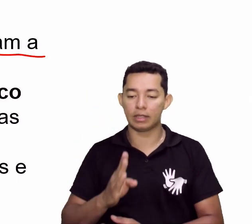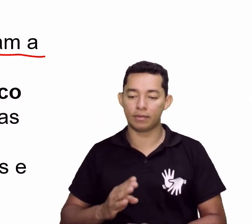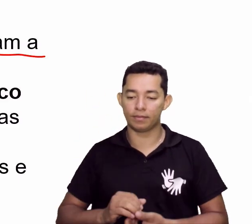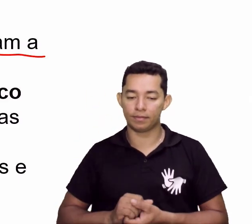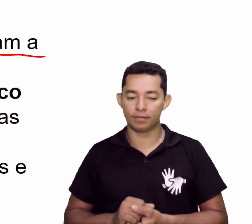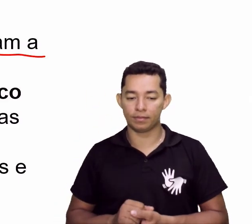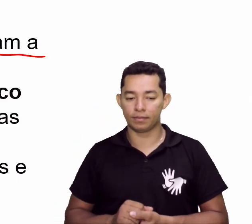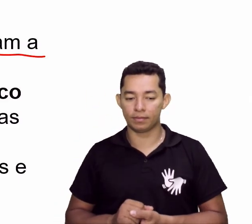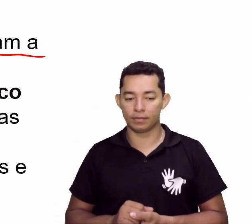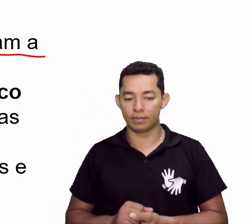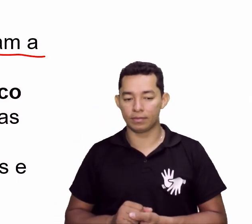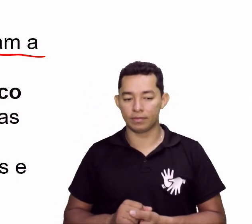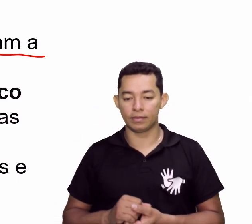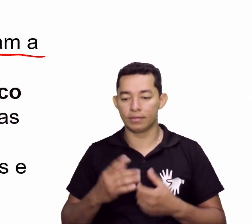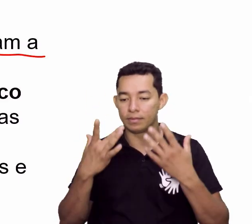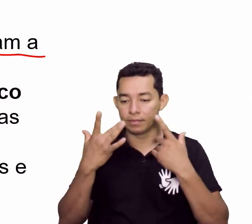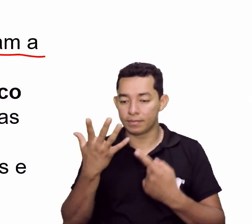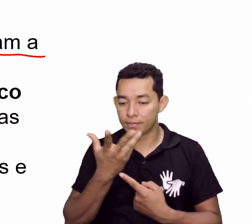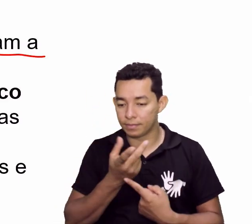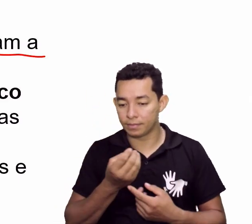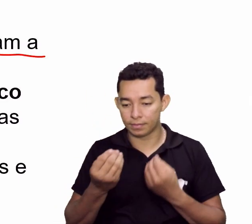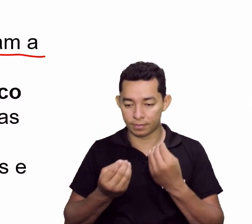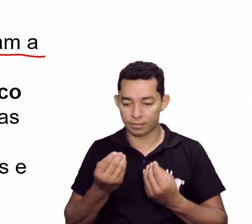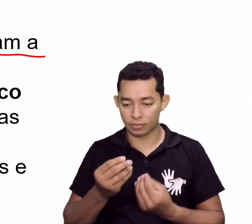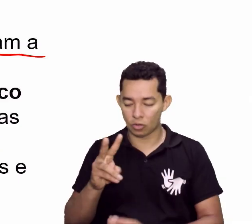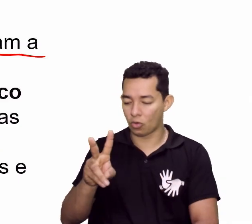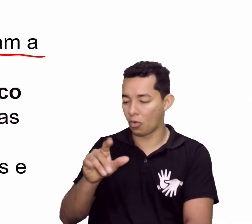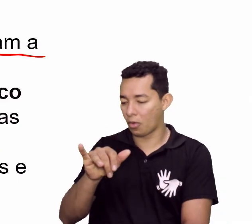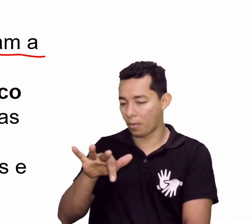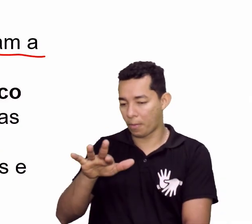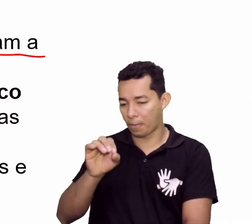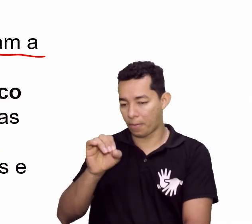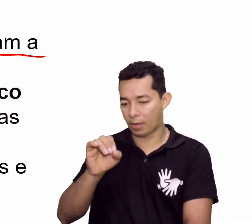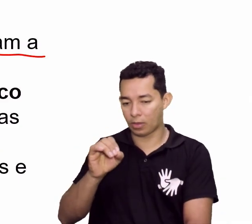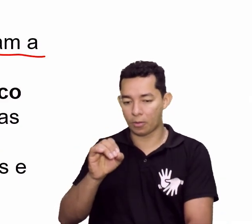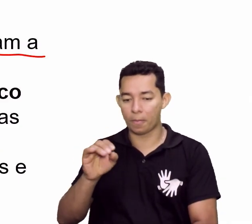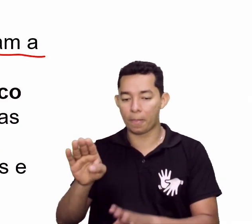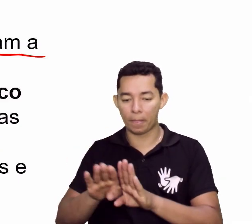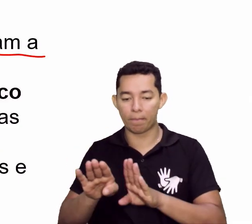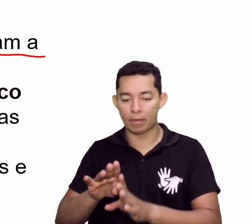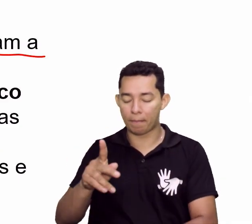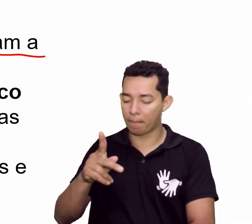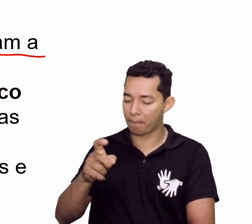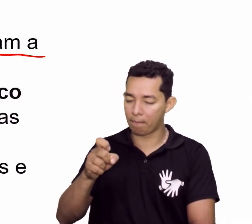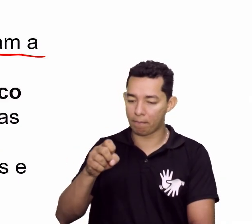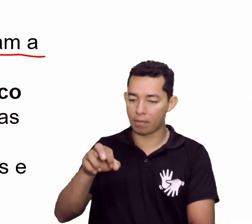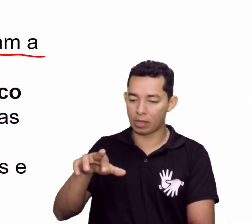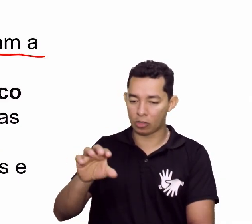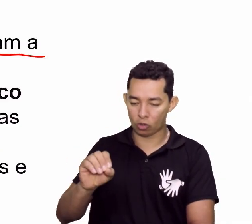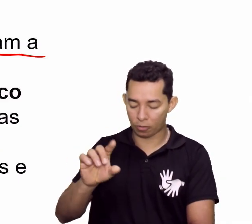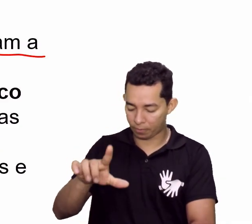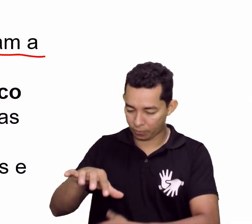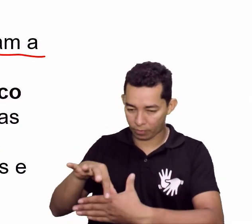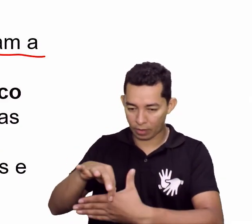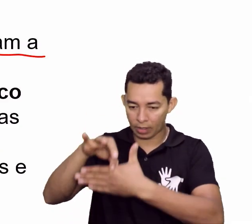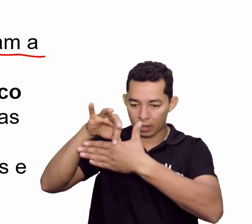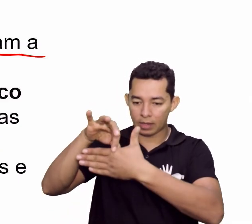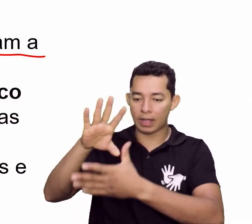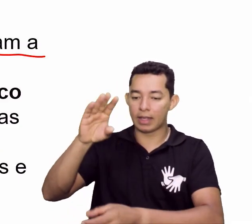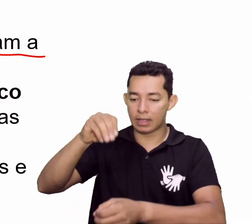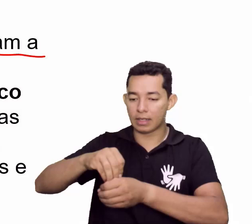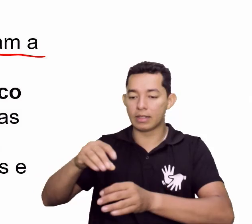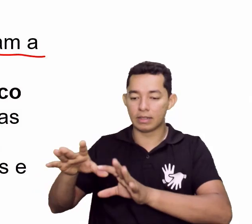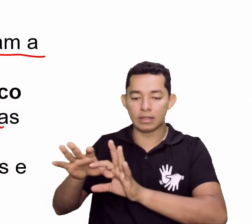Né? Artistas como Vitor Meireles e Pedro Américo se destacaram nesse